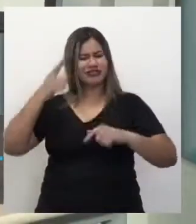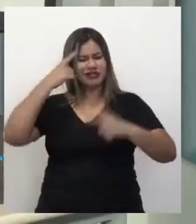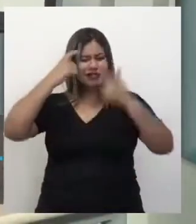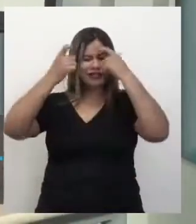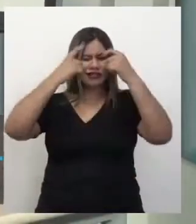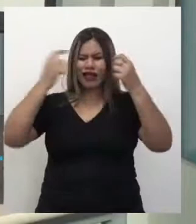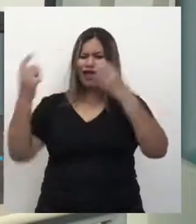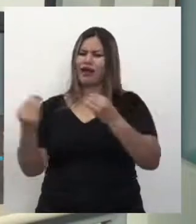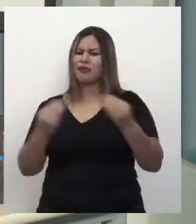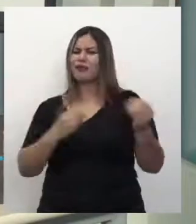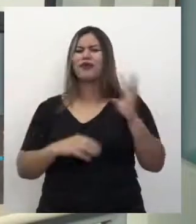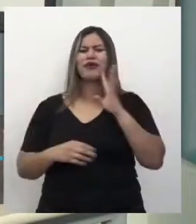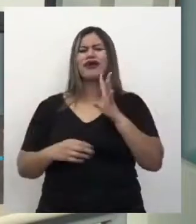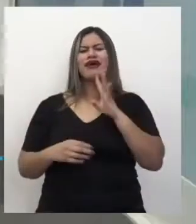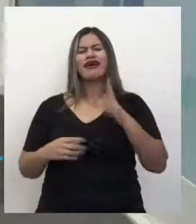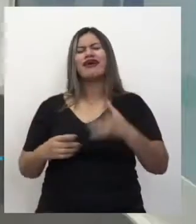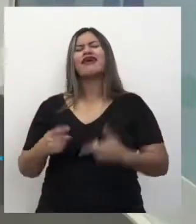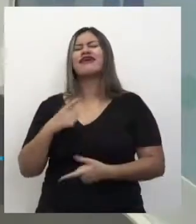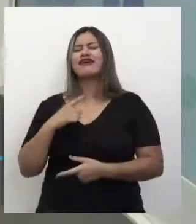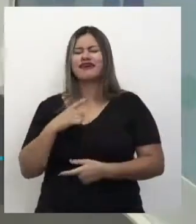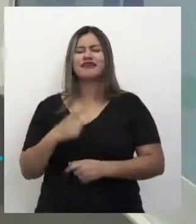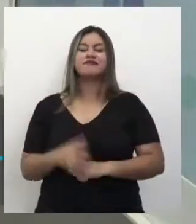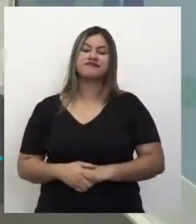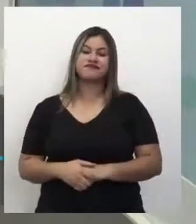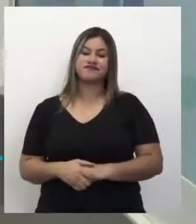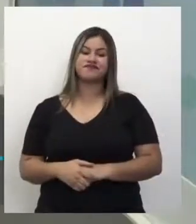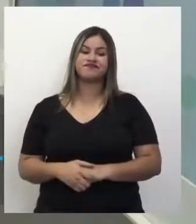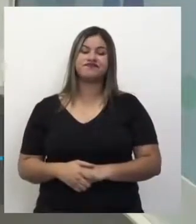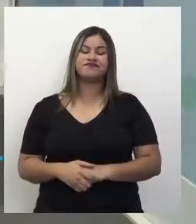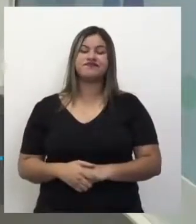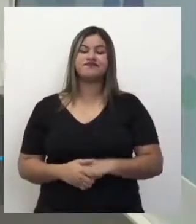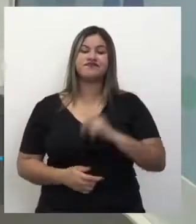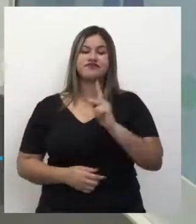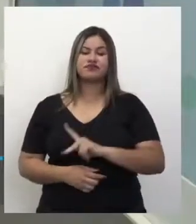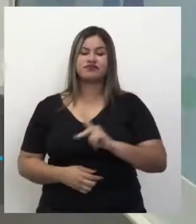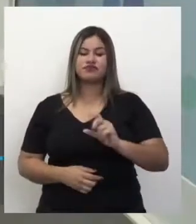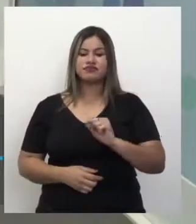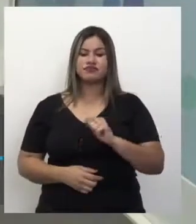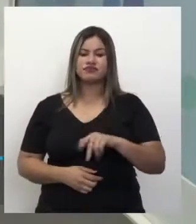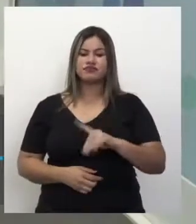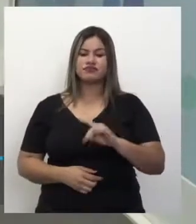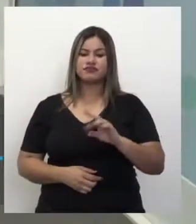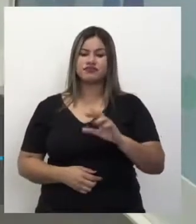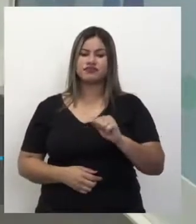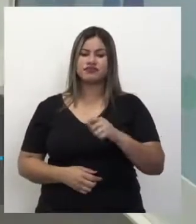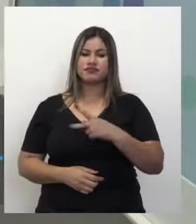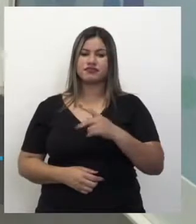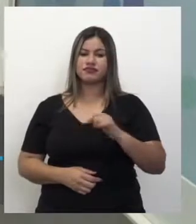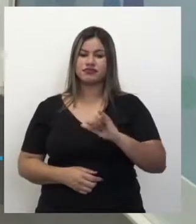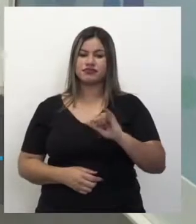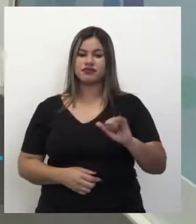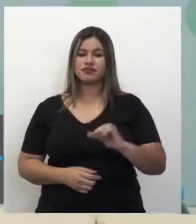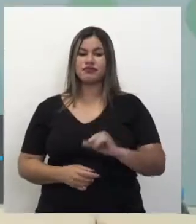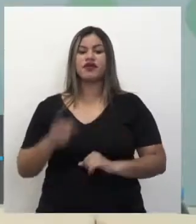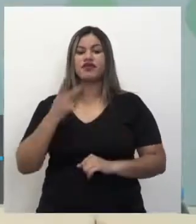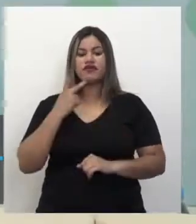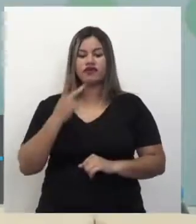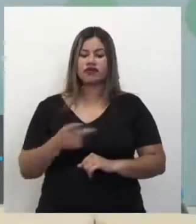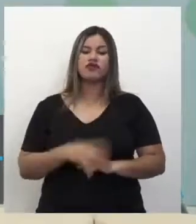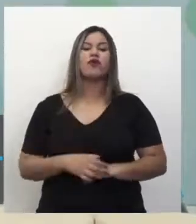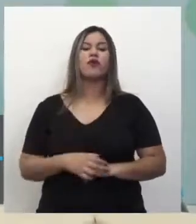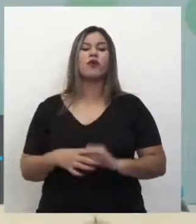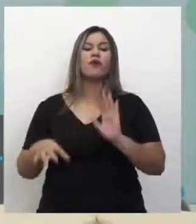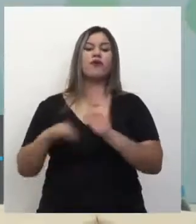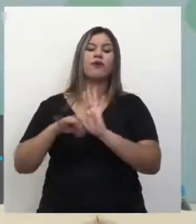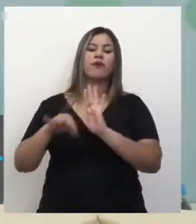Com certeza. A professora Sandra da PEI, Justino Marcondes Rangel, disse que fez o